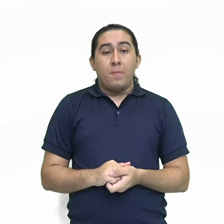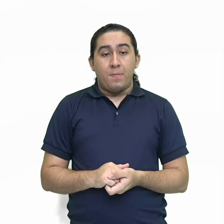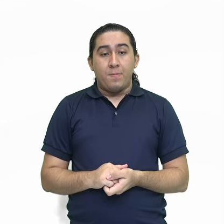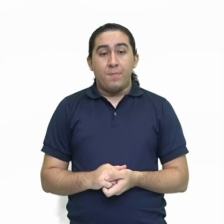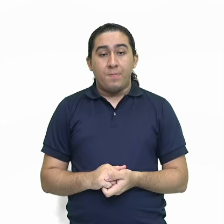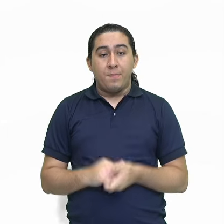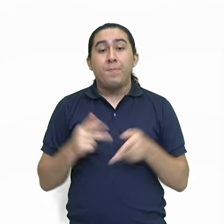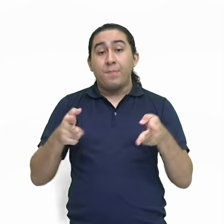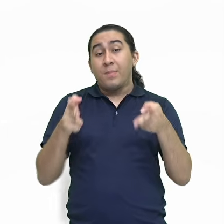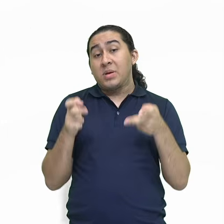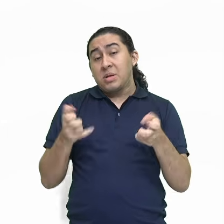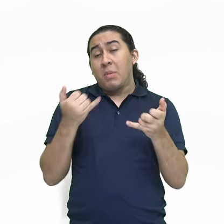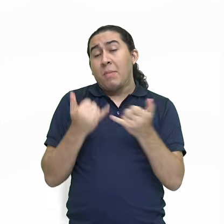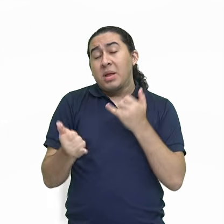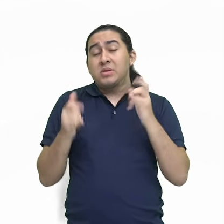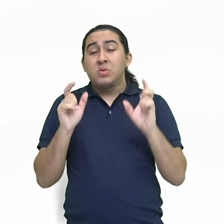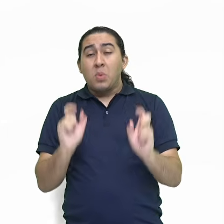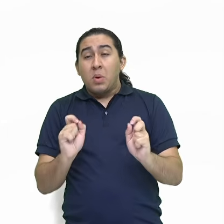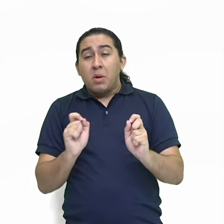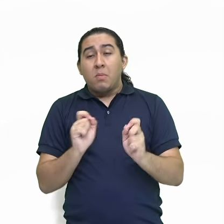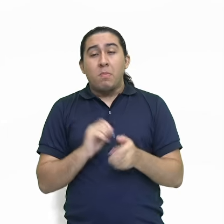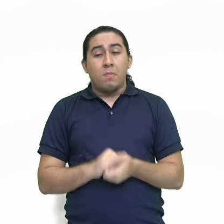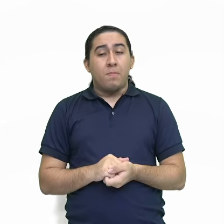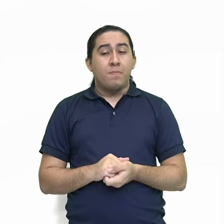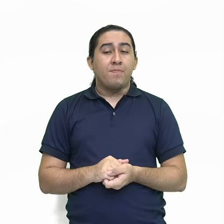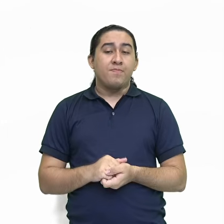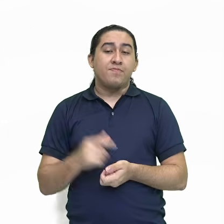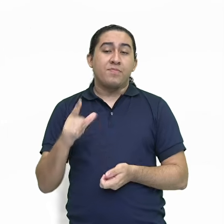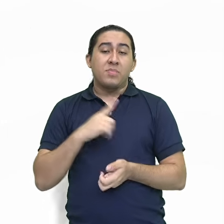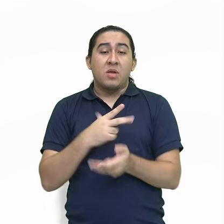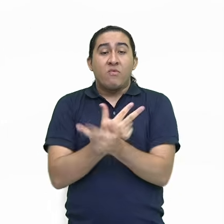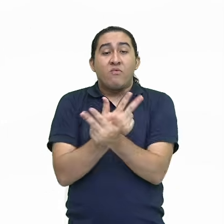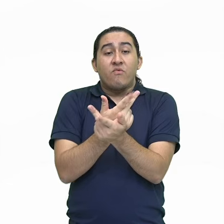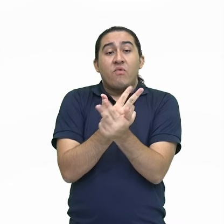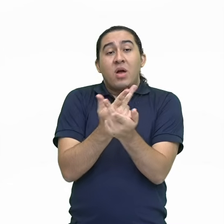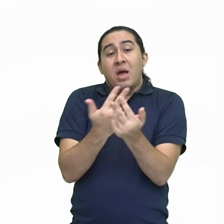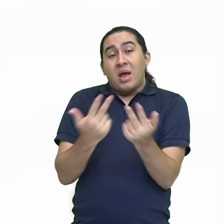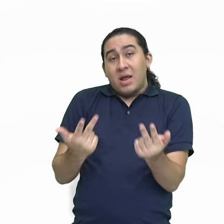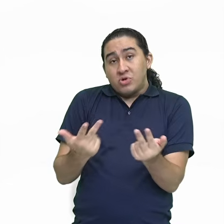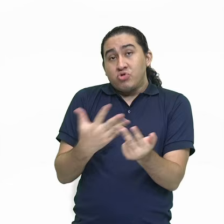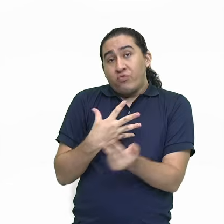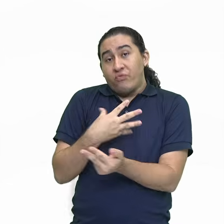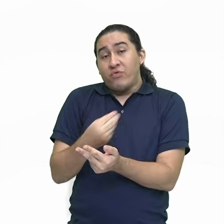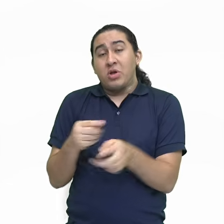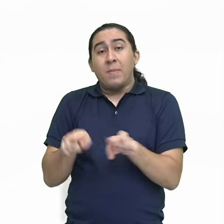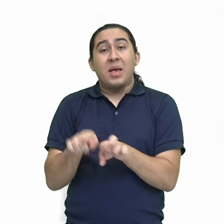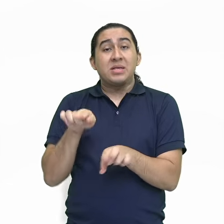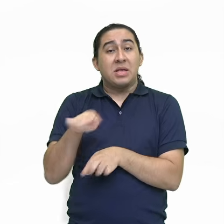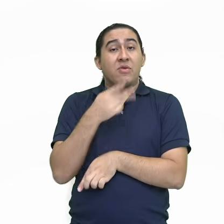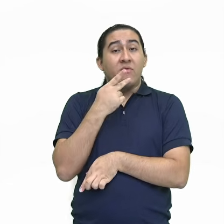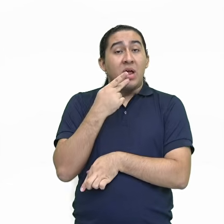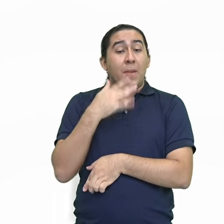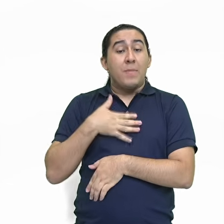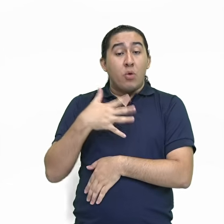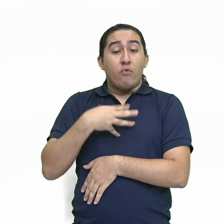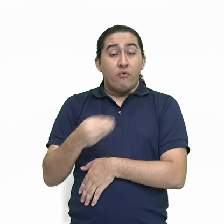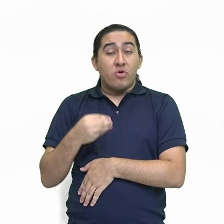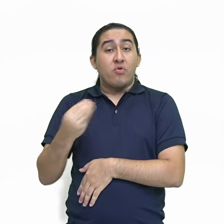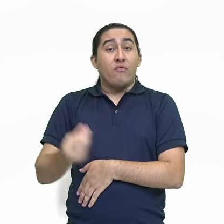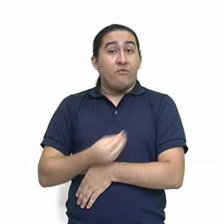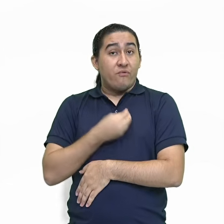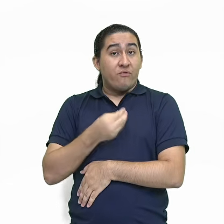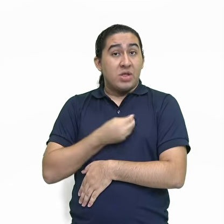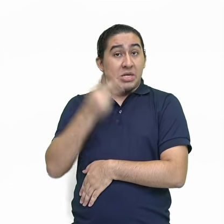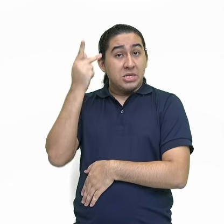Né, parece que ele tem vários filhos, e ele diz, meu filho que mora em São Paulo. Então, ele